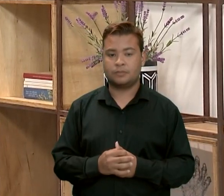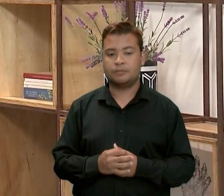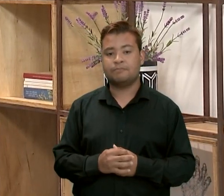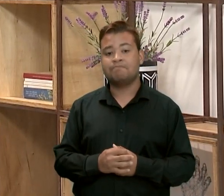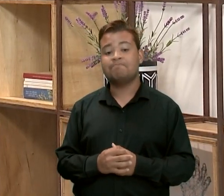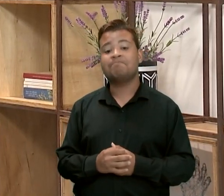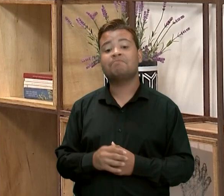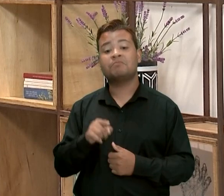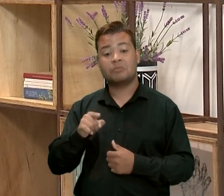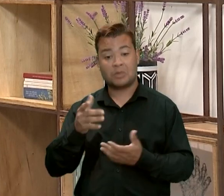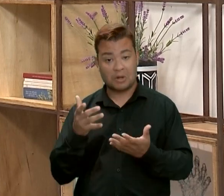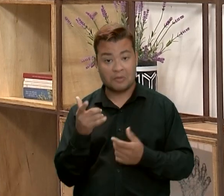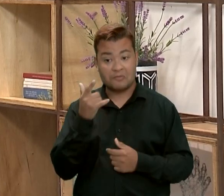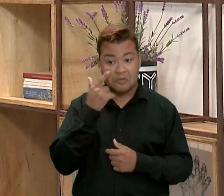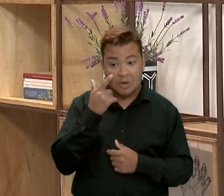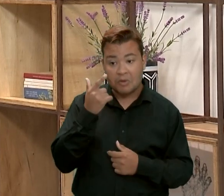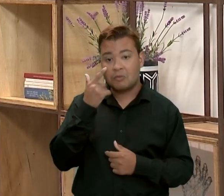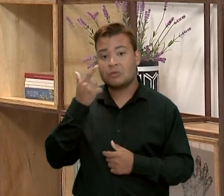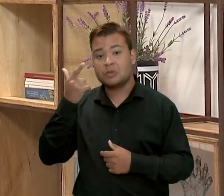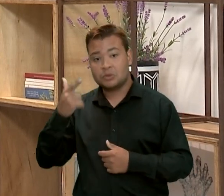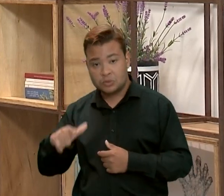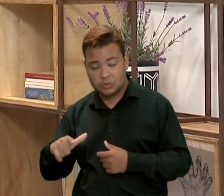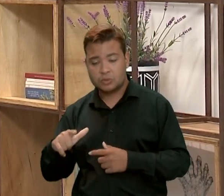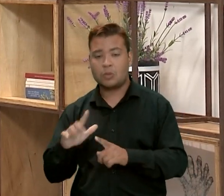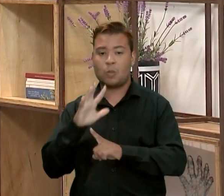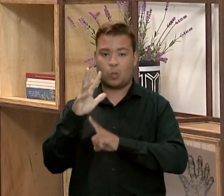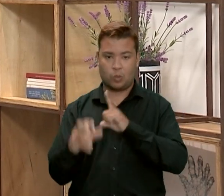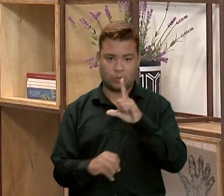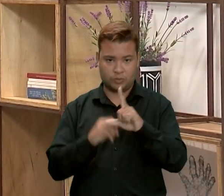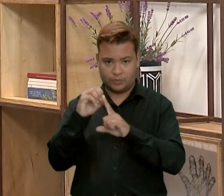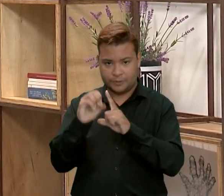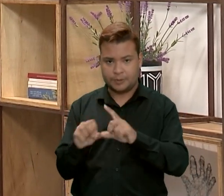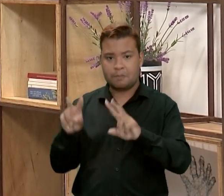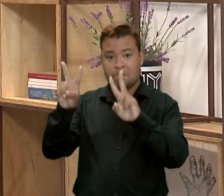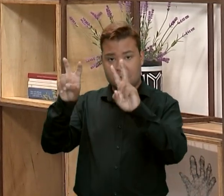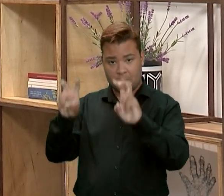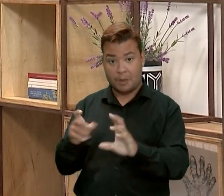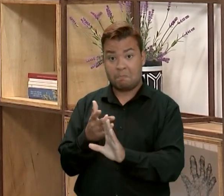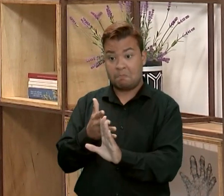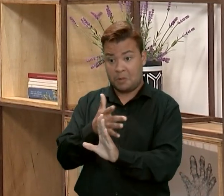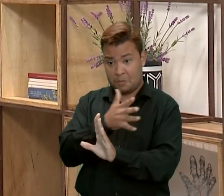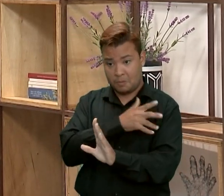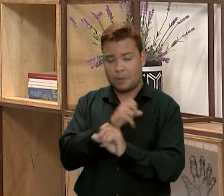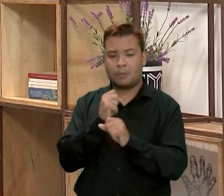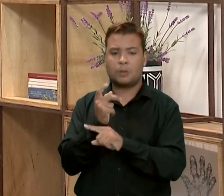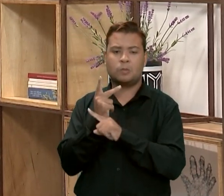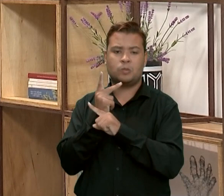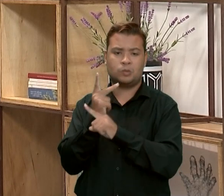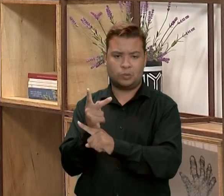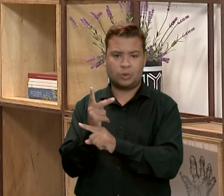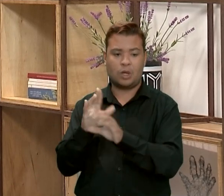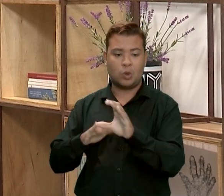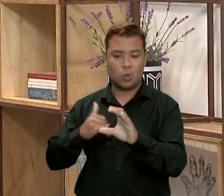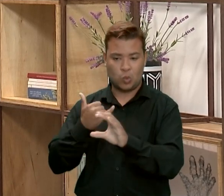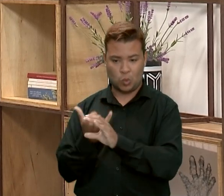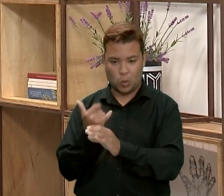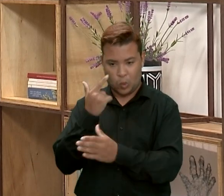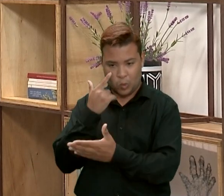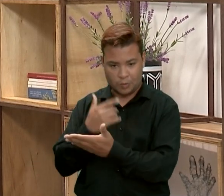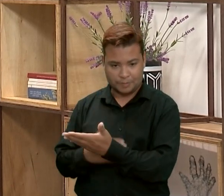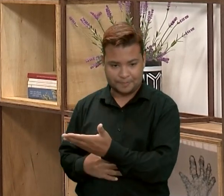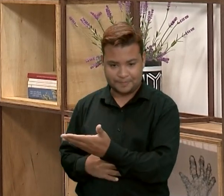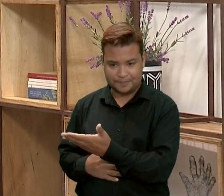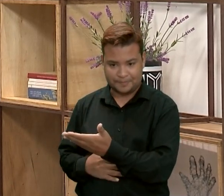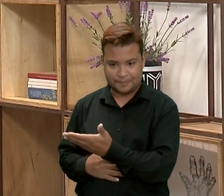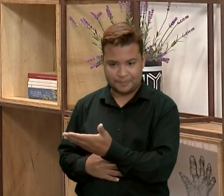E se você quiser ver ou rever qualquer episódio do Mundo UFG, é só procurar nosso canal no YouTube. Lá